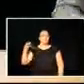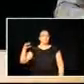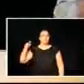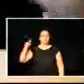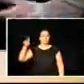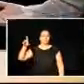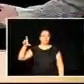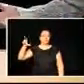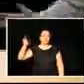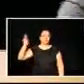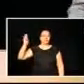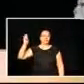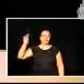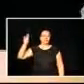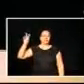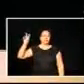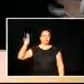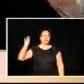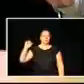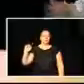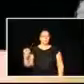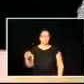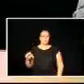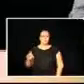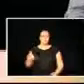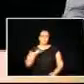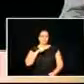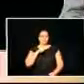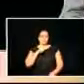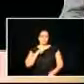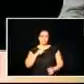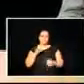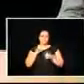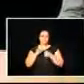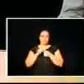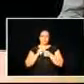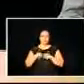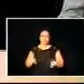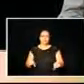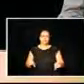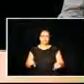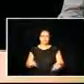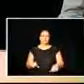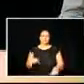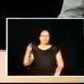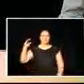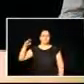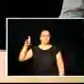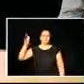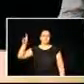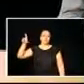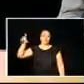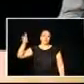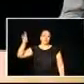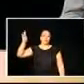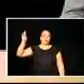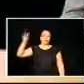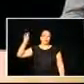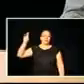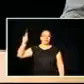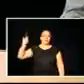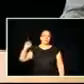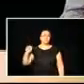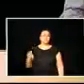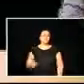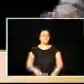se não é competente, vai embora. Simples assim. Né? Simples assim. É o que nós passamos aí no mandato passado,